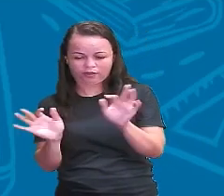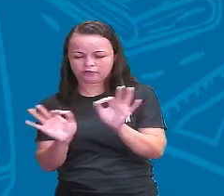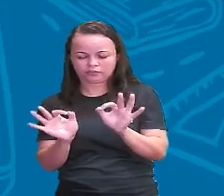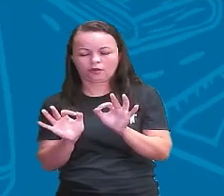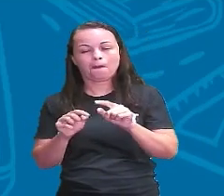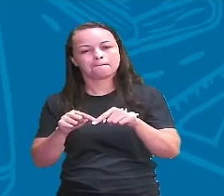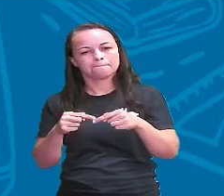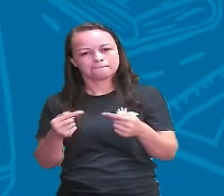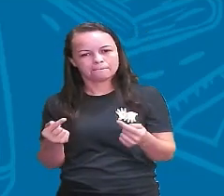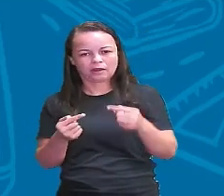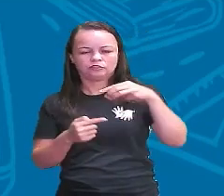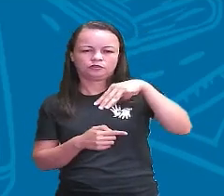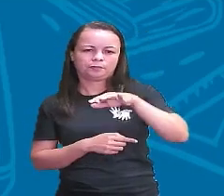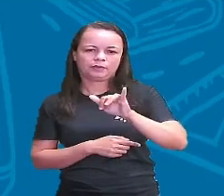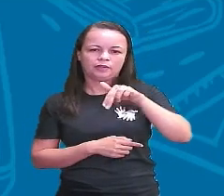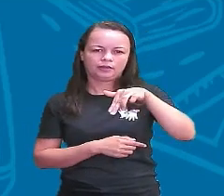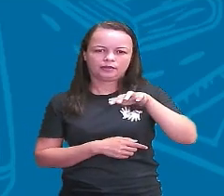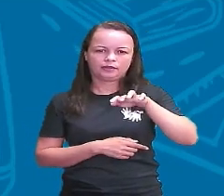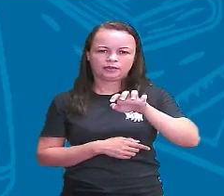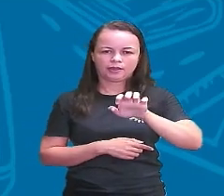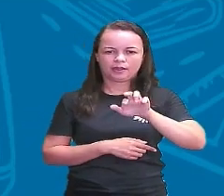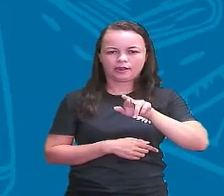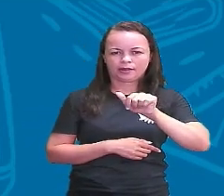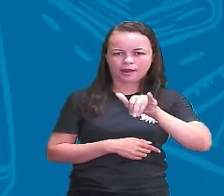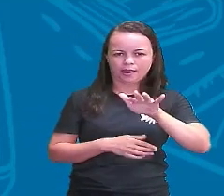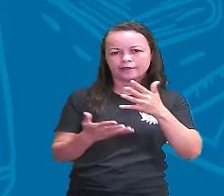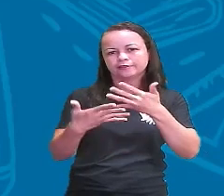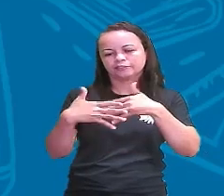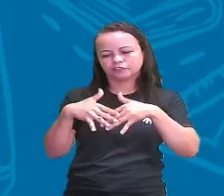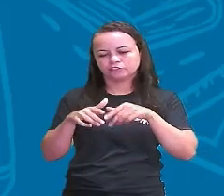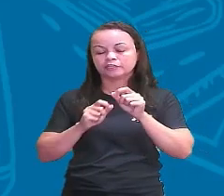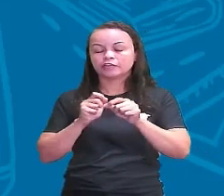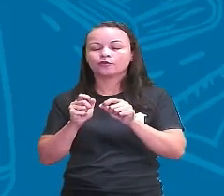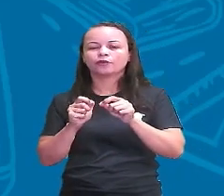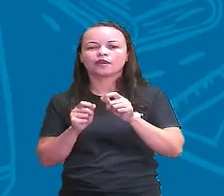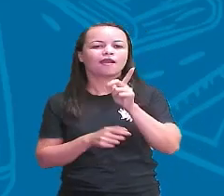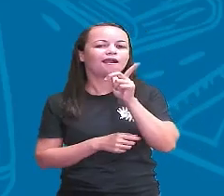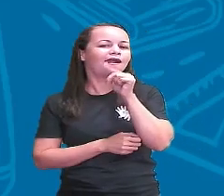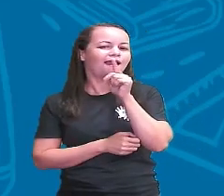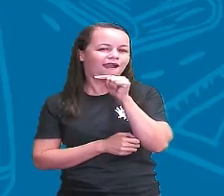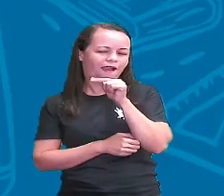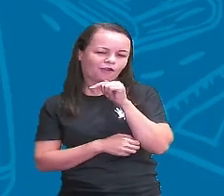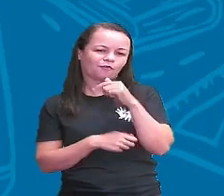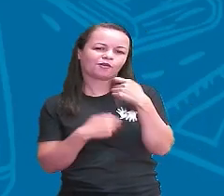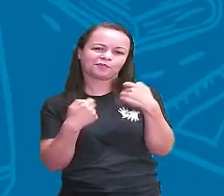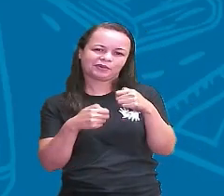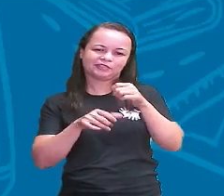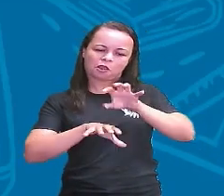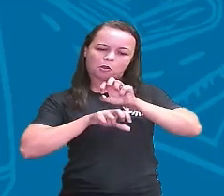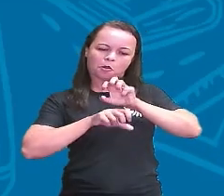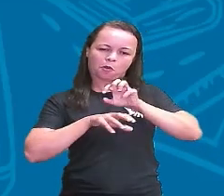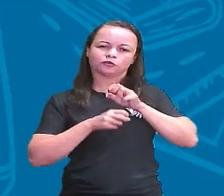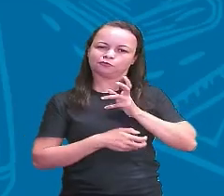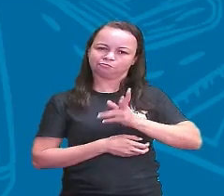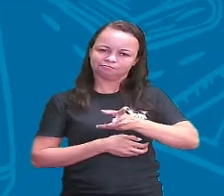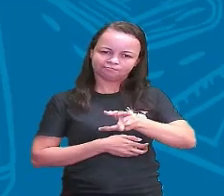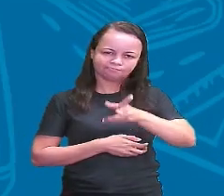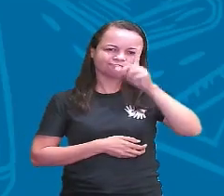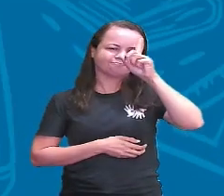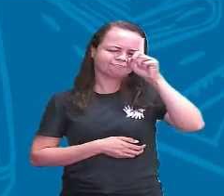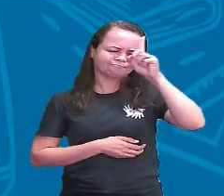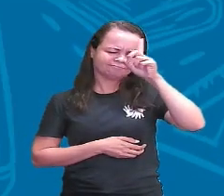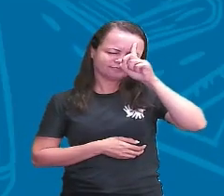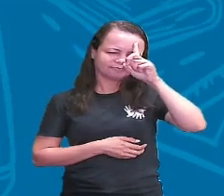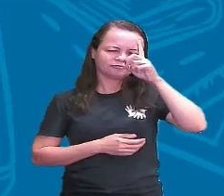E aí a gente traz a água, esse que a gente precisa de fato consumir diariamente, porque é um